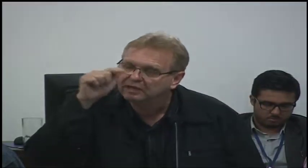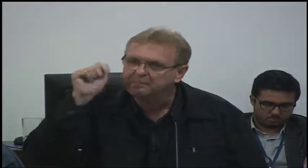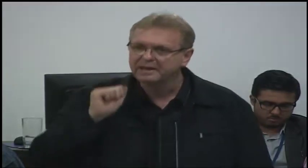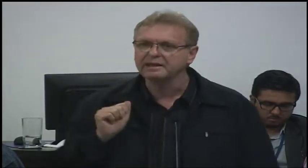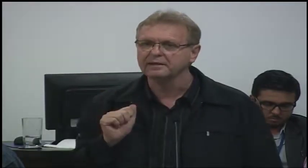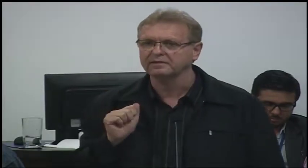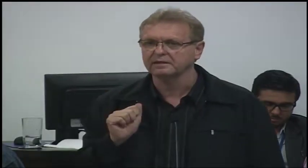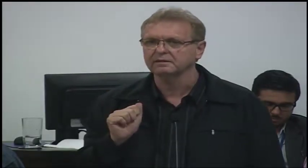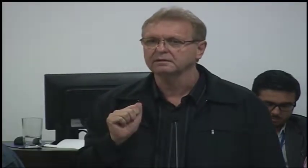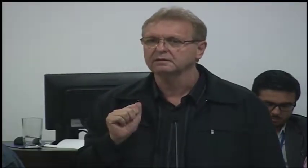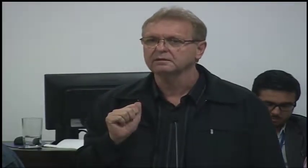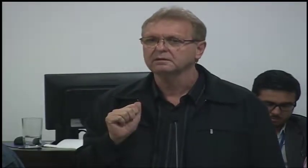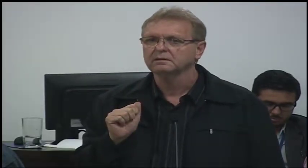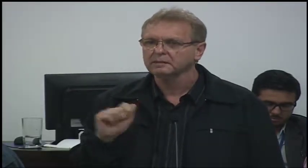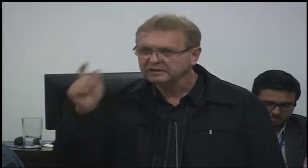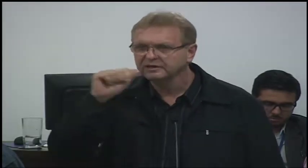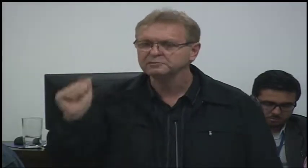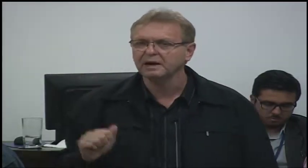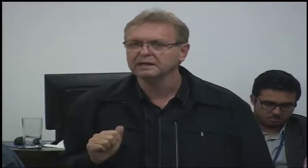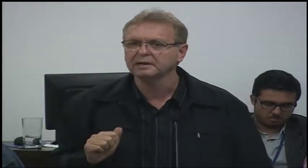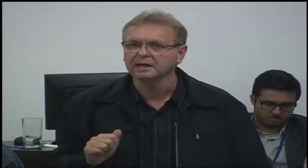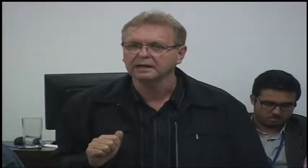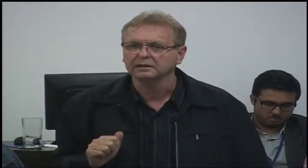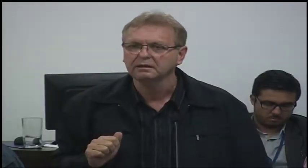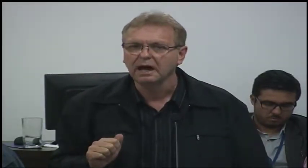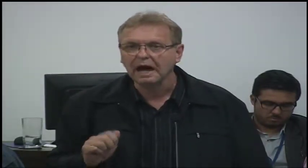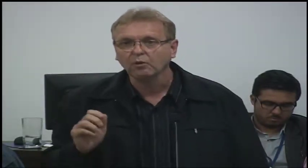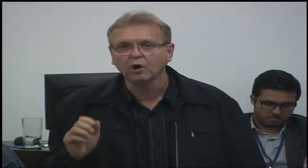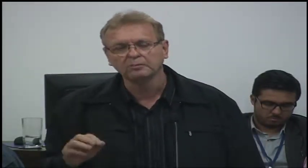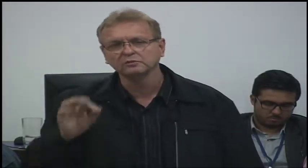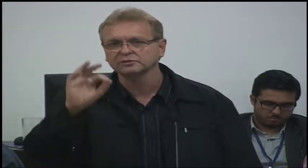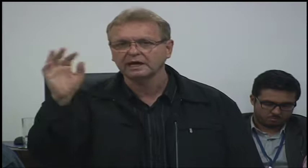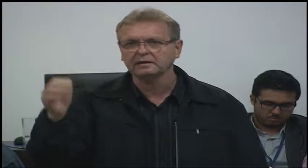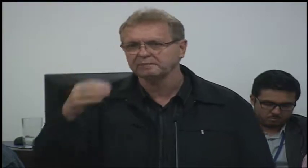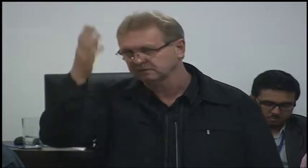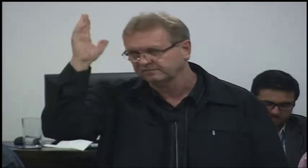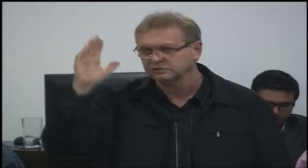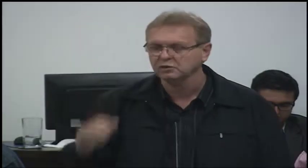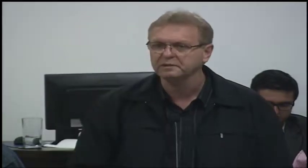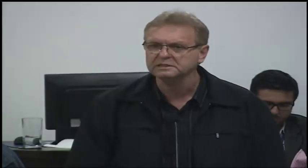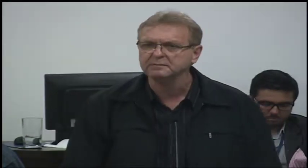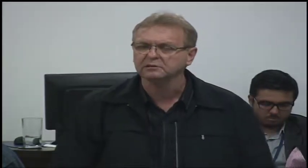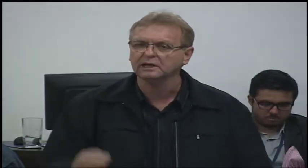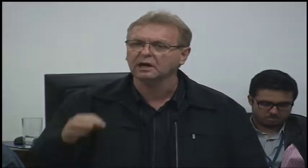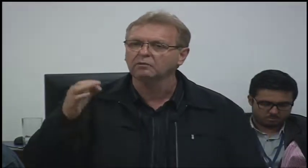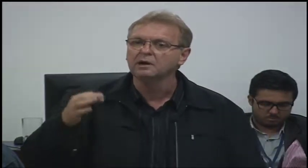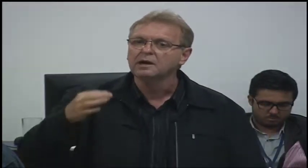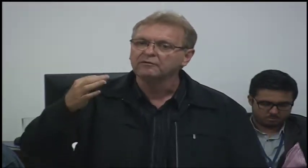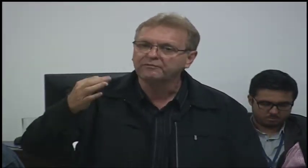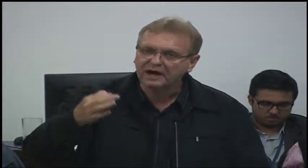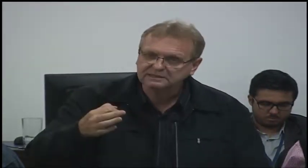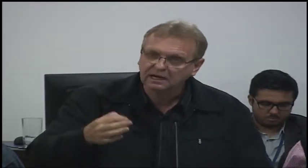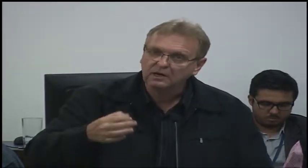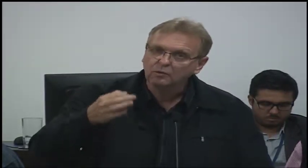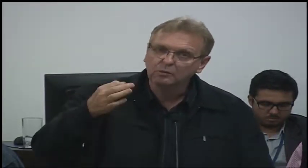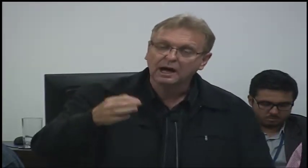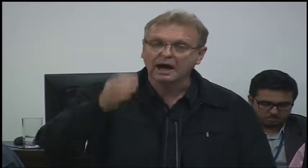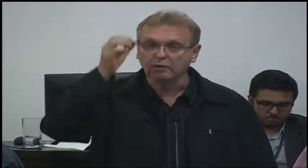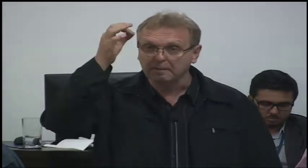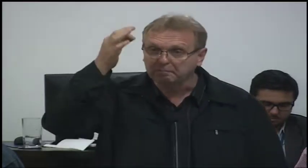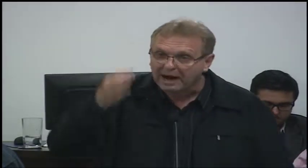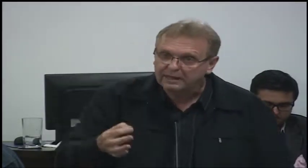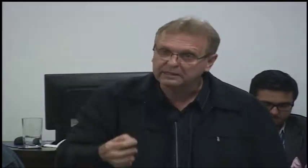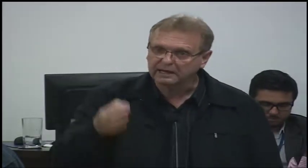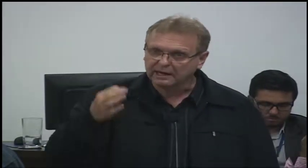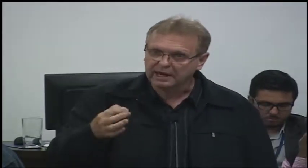declarando independente aí. Também faz parte da bancada. Como? Não sei. Faz o seu pensamento. Cada um faça como.